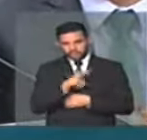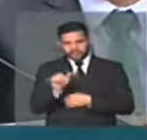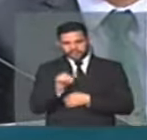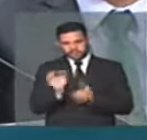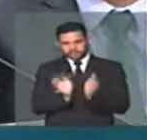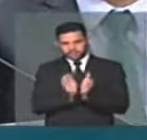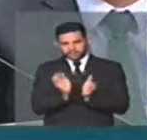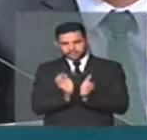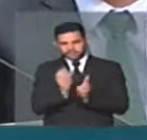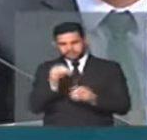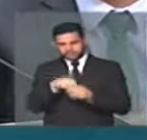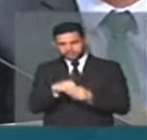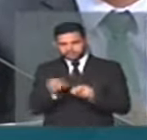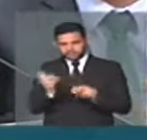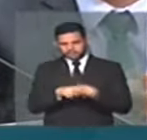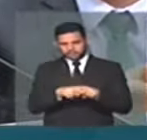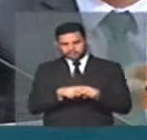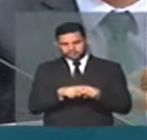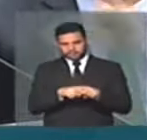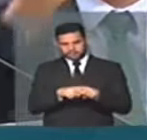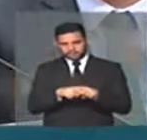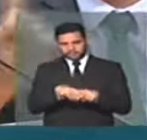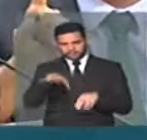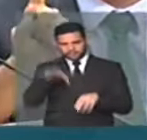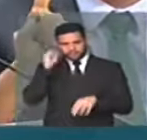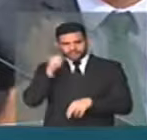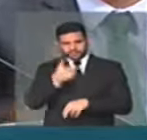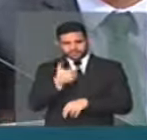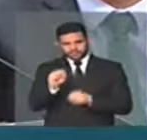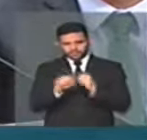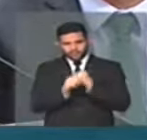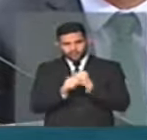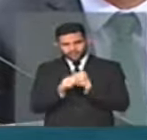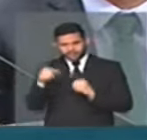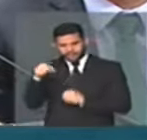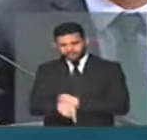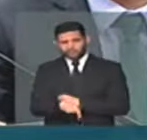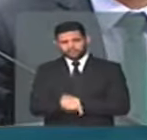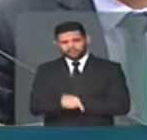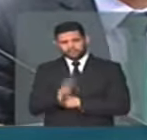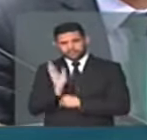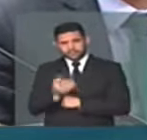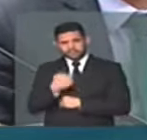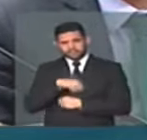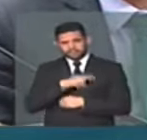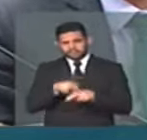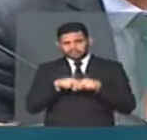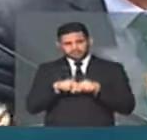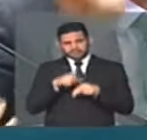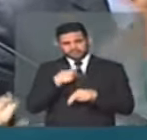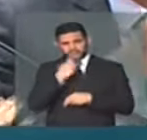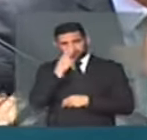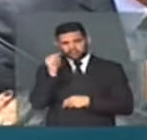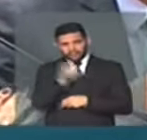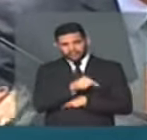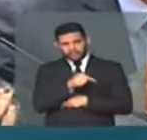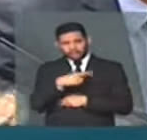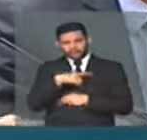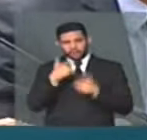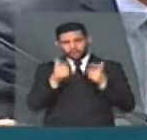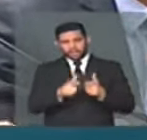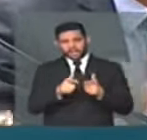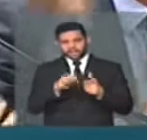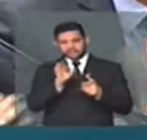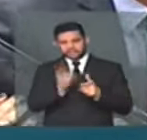vagas, crime organizado dentro das cadeias. Isso eu ouvi durante 28 anos. E nem por isso nós estamos achando que ali não é